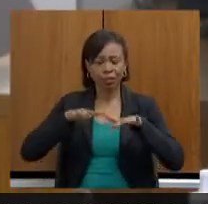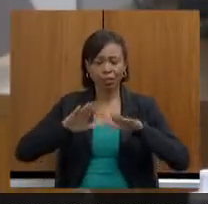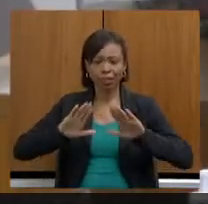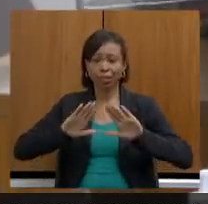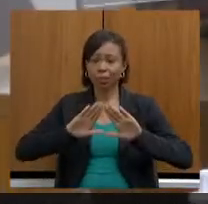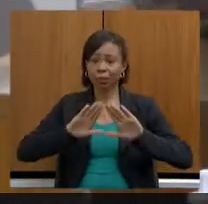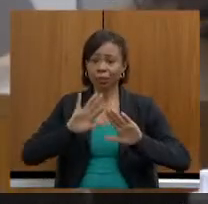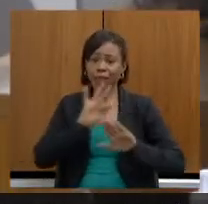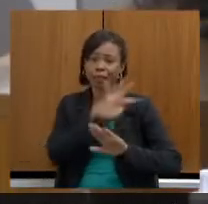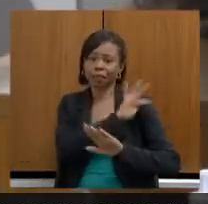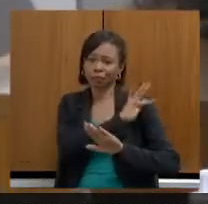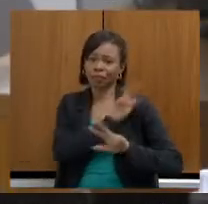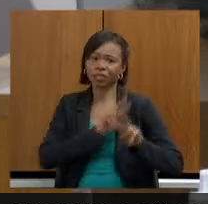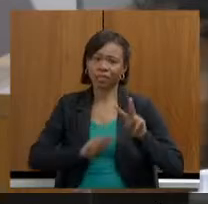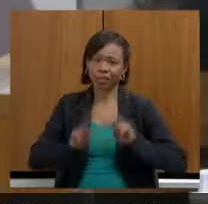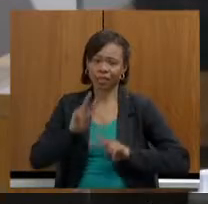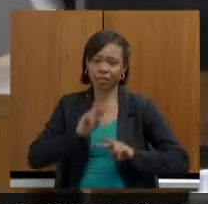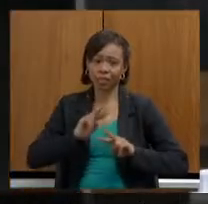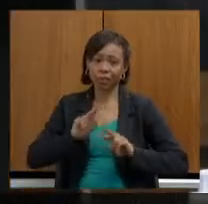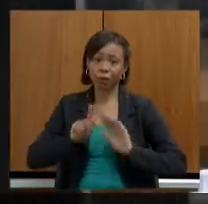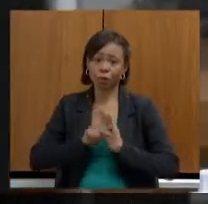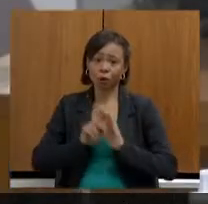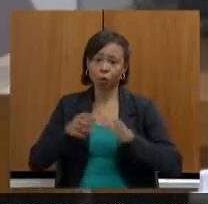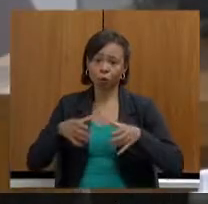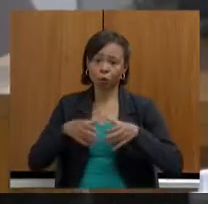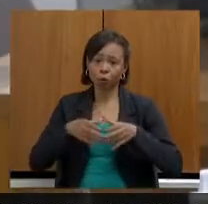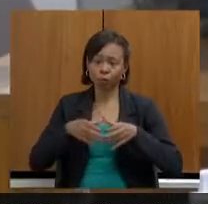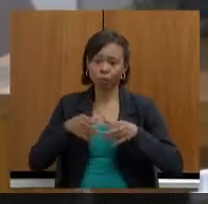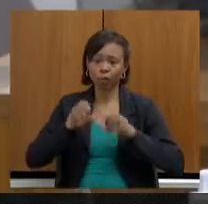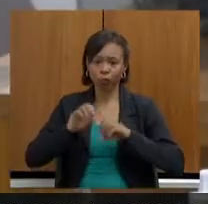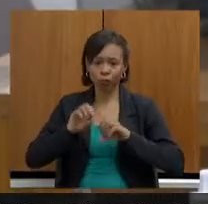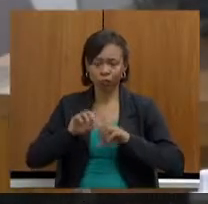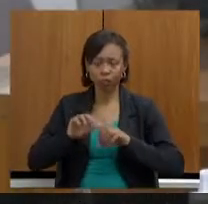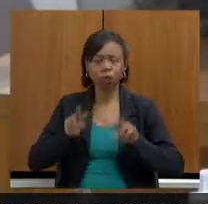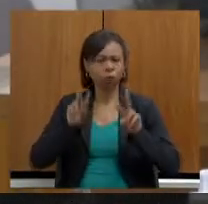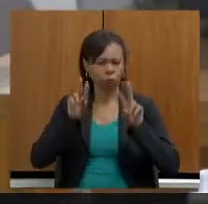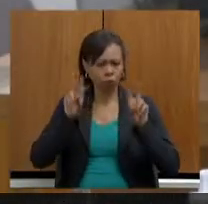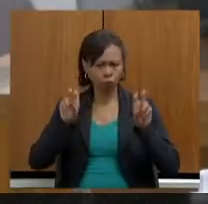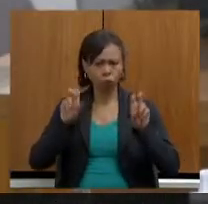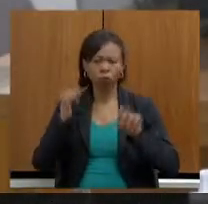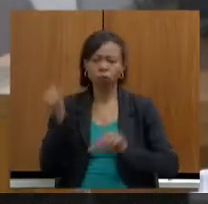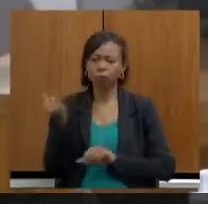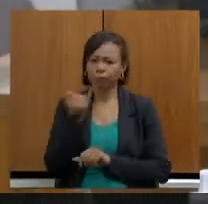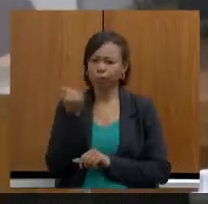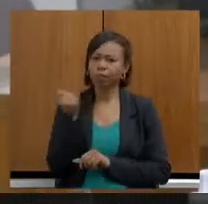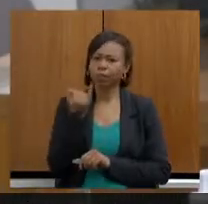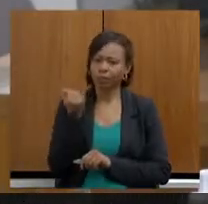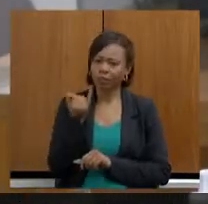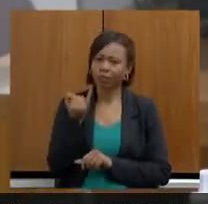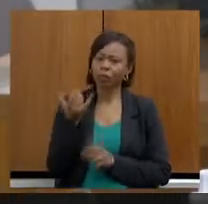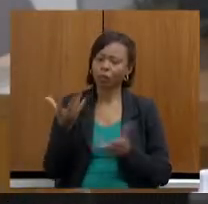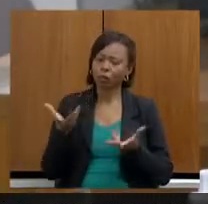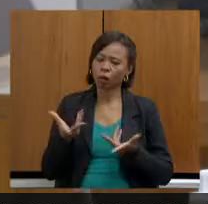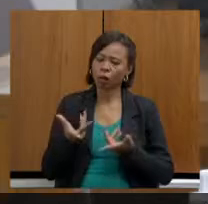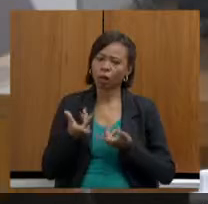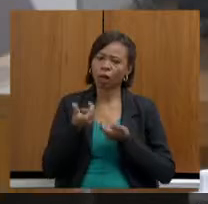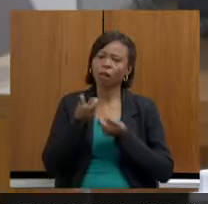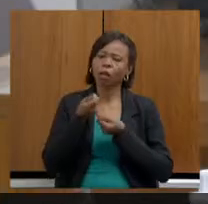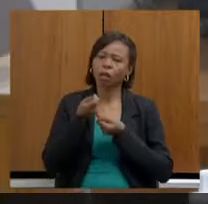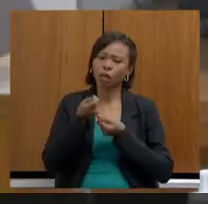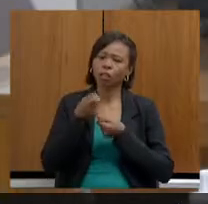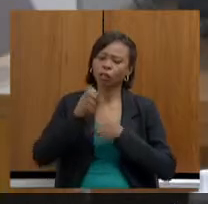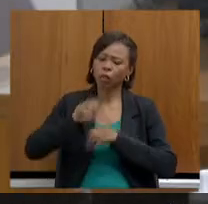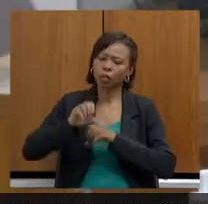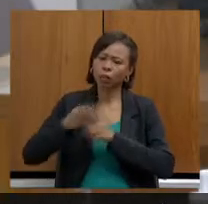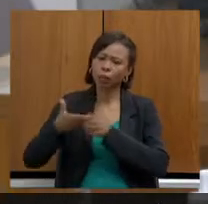do Assembleia fiscaliza da comissão de educação para tratar desse assunto que é tão importante a qualidade da nossa Educação